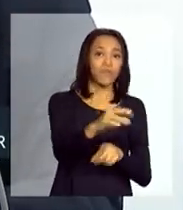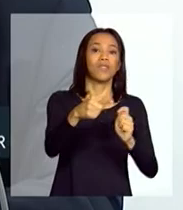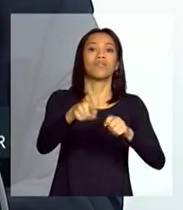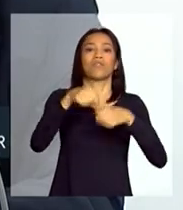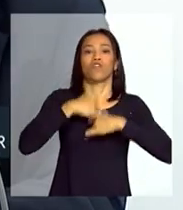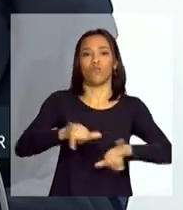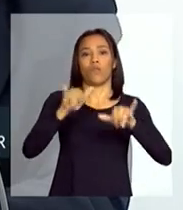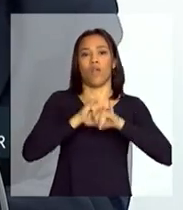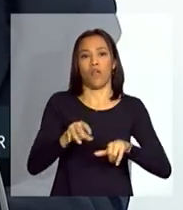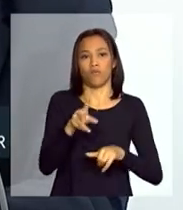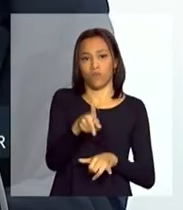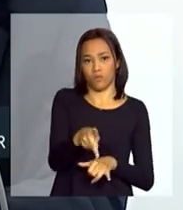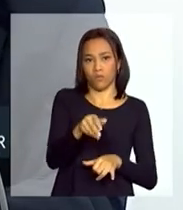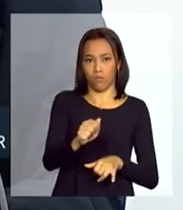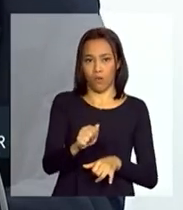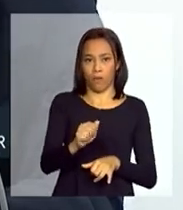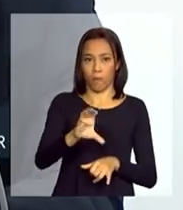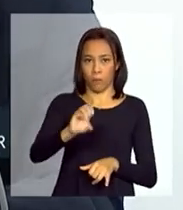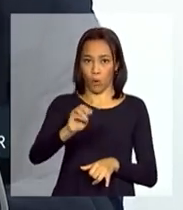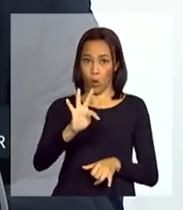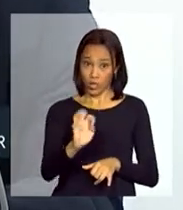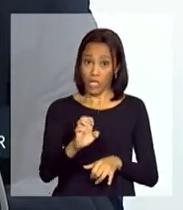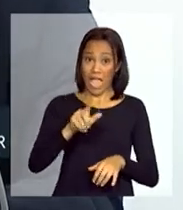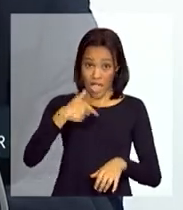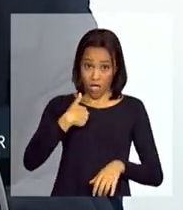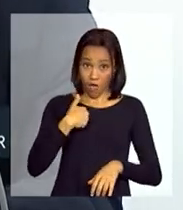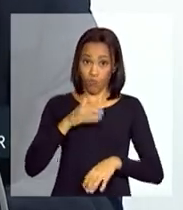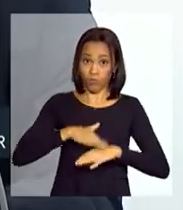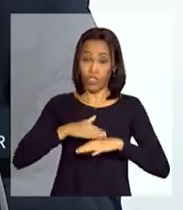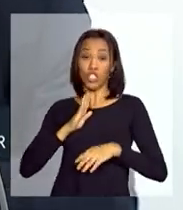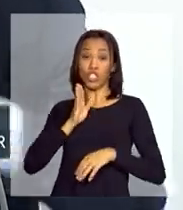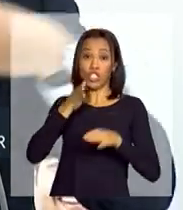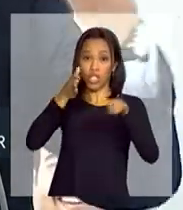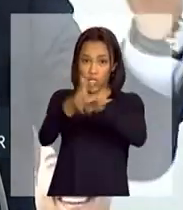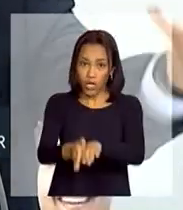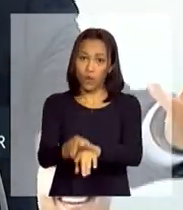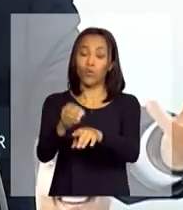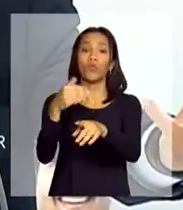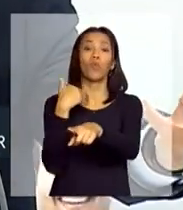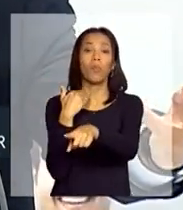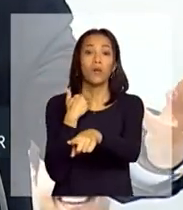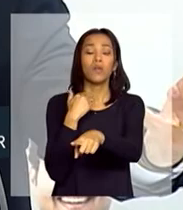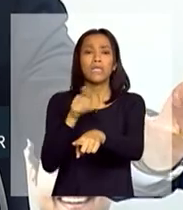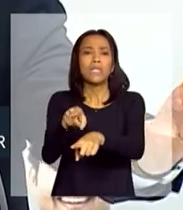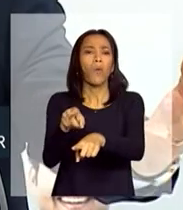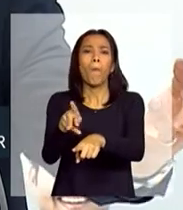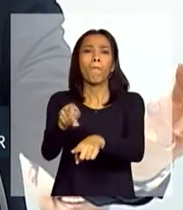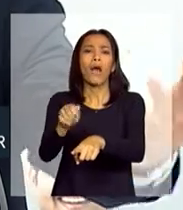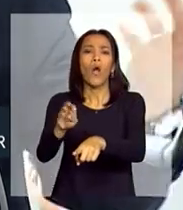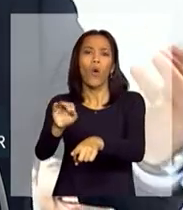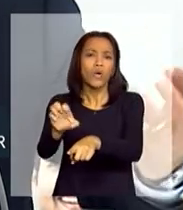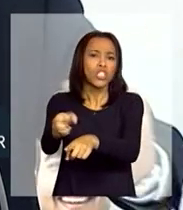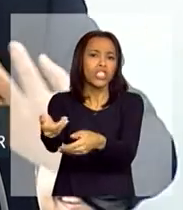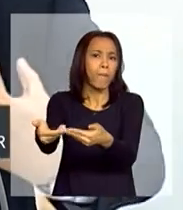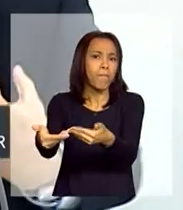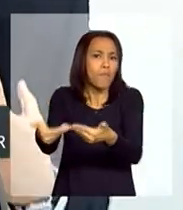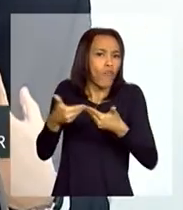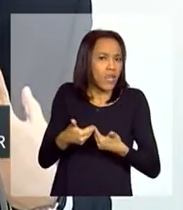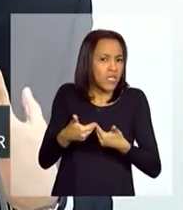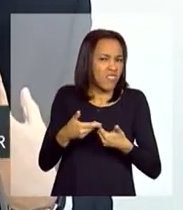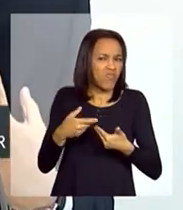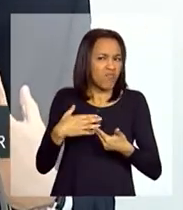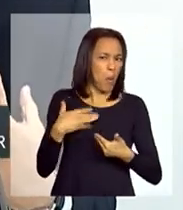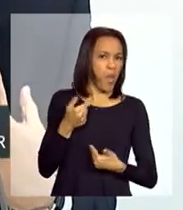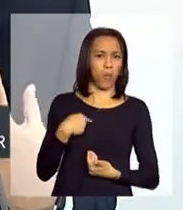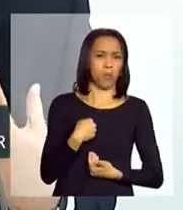para que eu como cliente ao chegar no banco tem que saber que aquele pacote que o cara que o banco está me oferecendo pode não